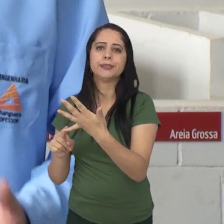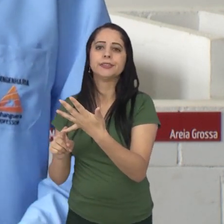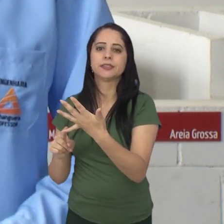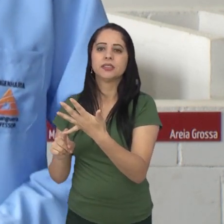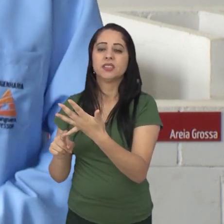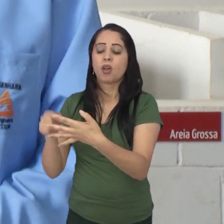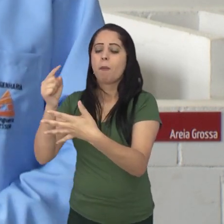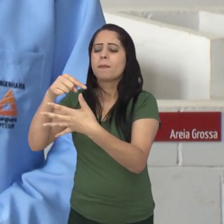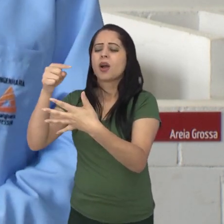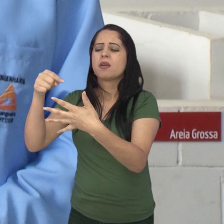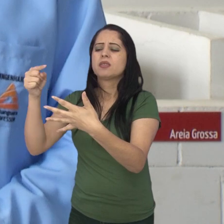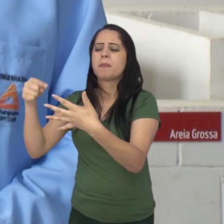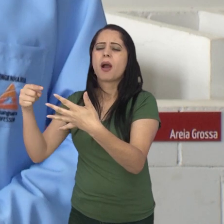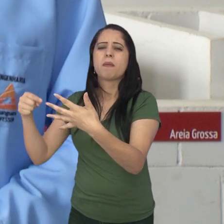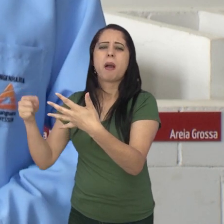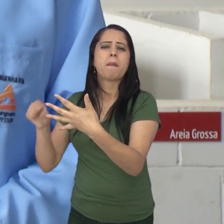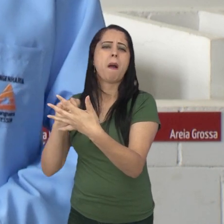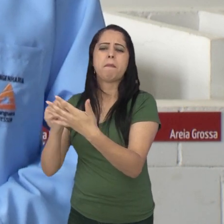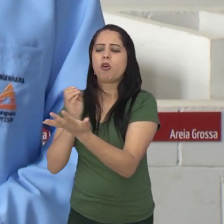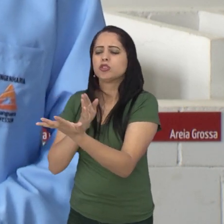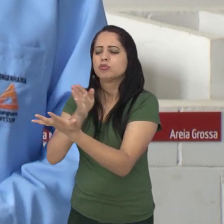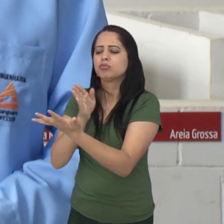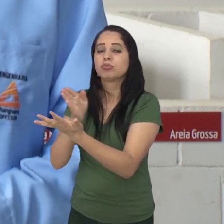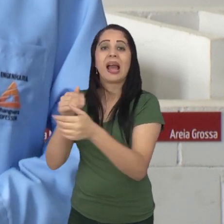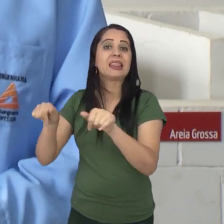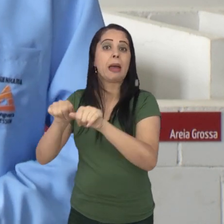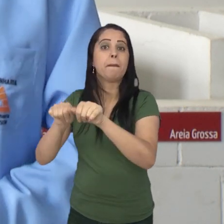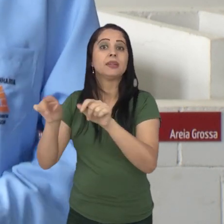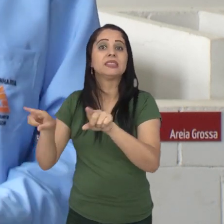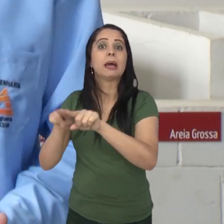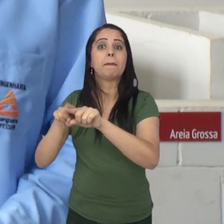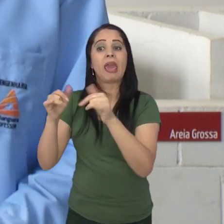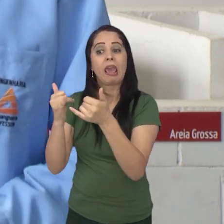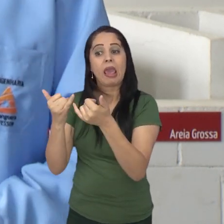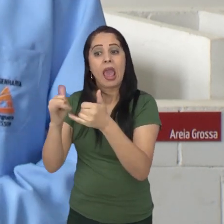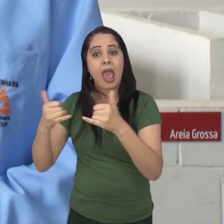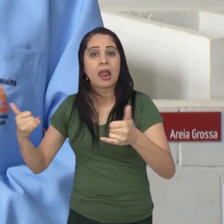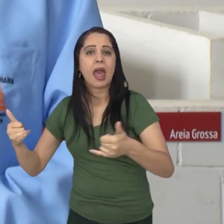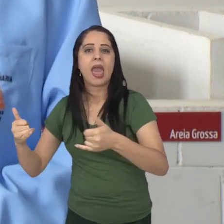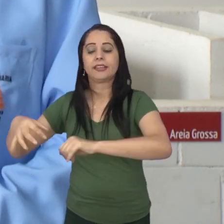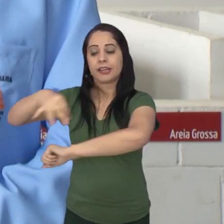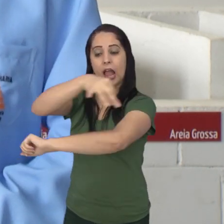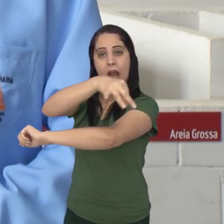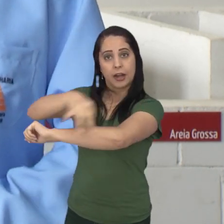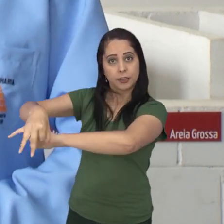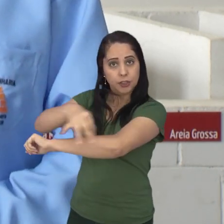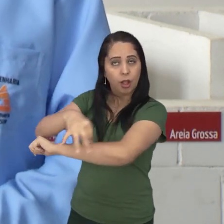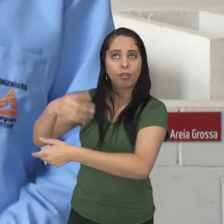vários tipos de projetos. Então a gente consegue fazer diversos projetos de elétrica,